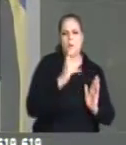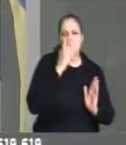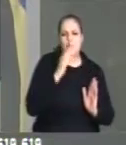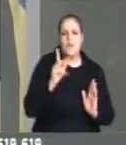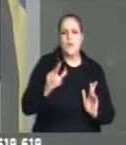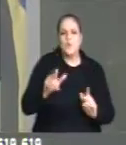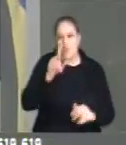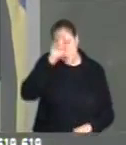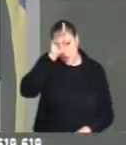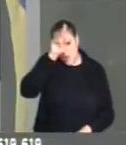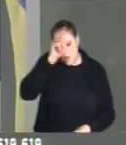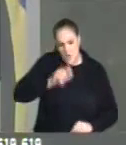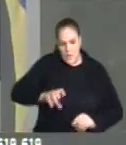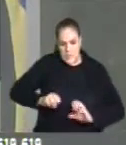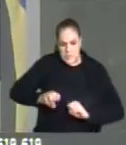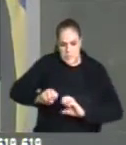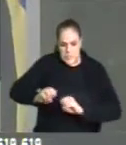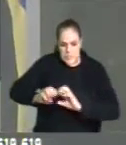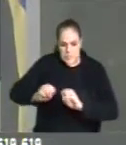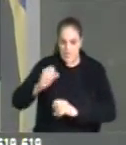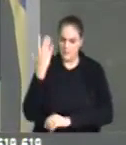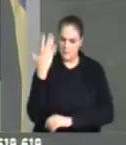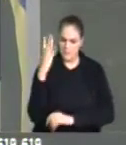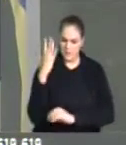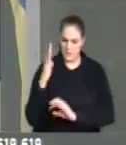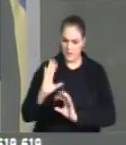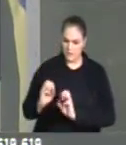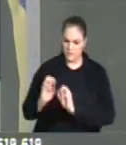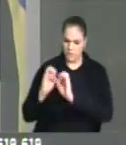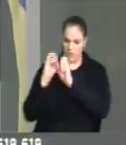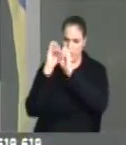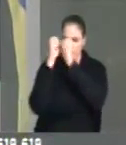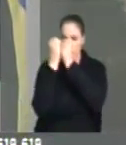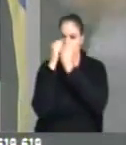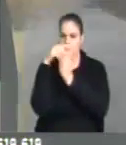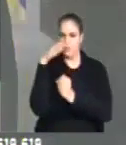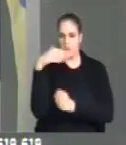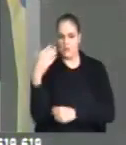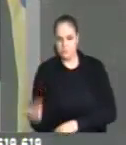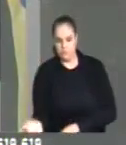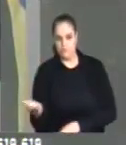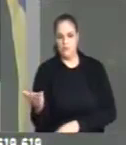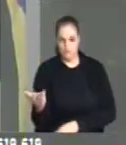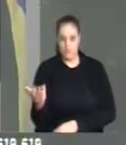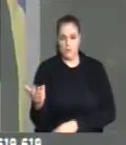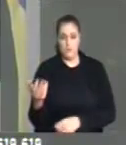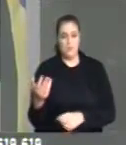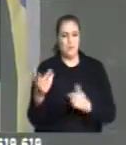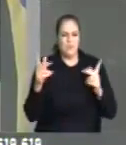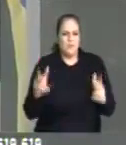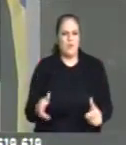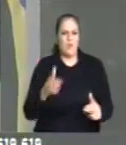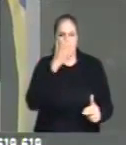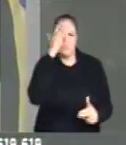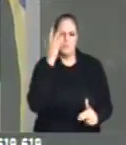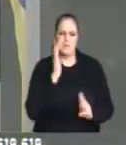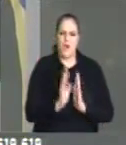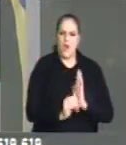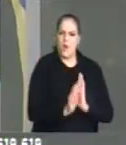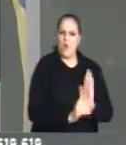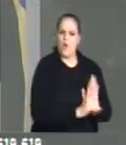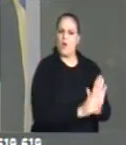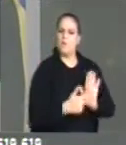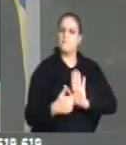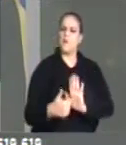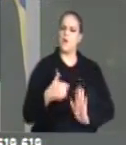República suja pela corrupção impune tomba nas mãos de demagogos que, a pretexto de